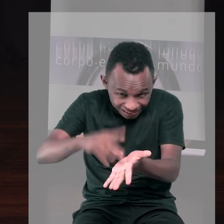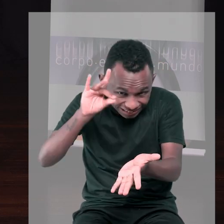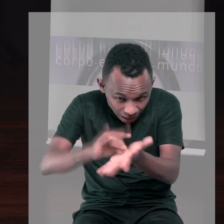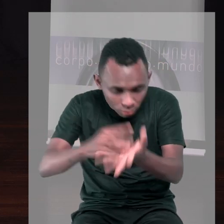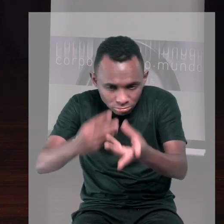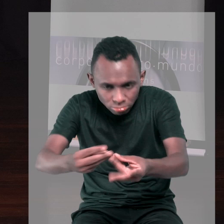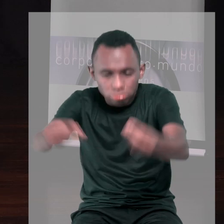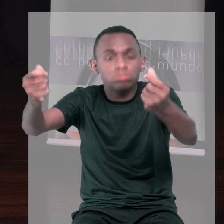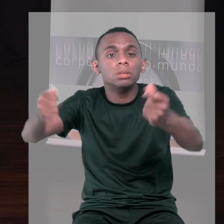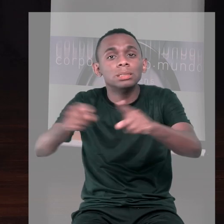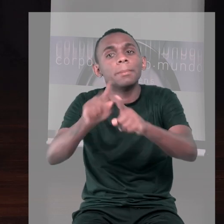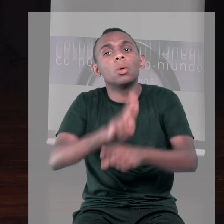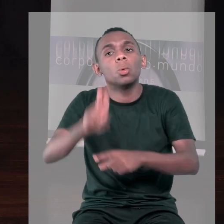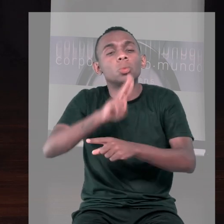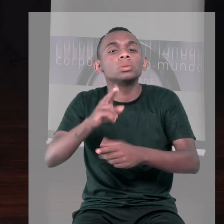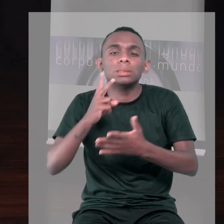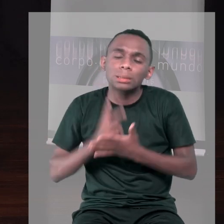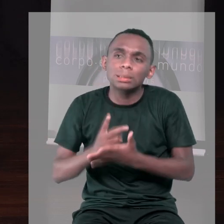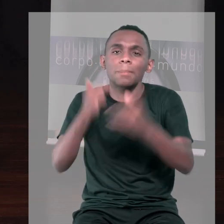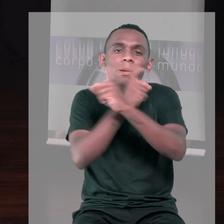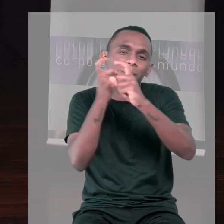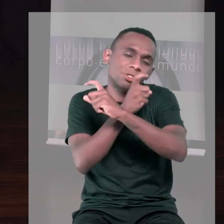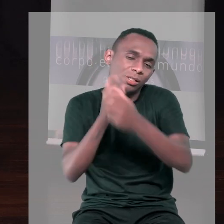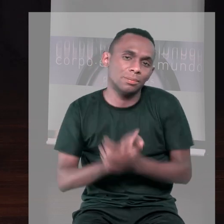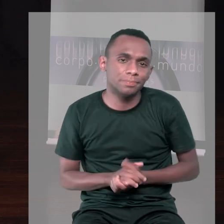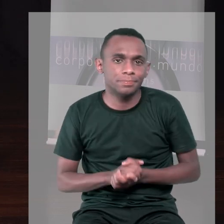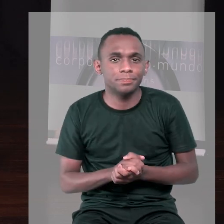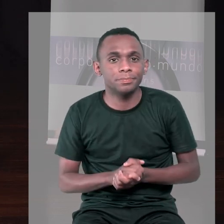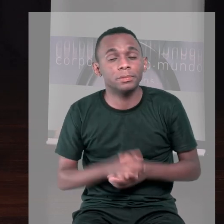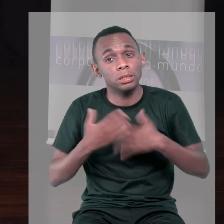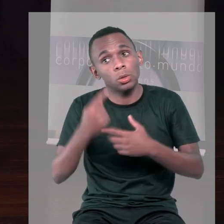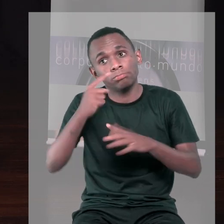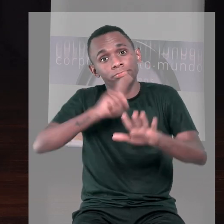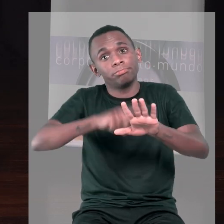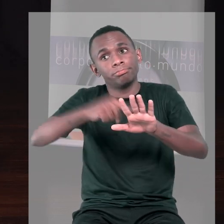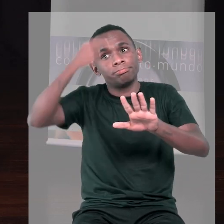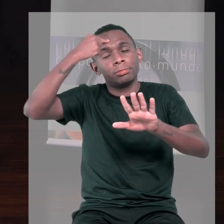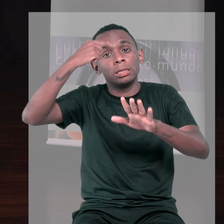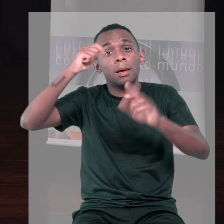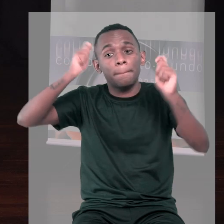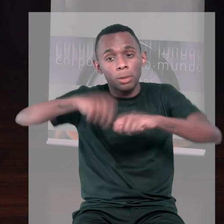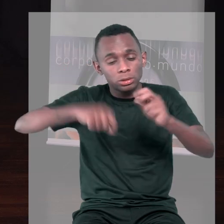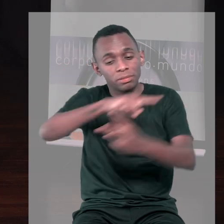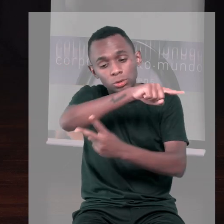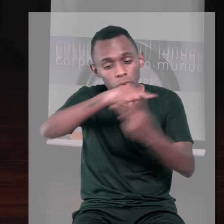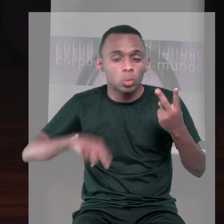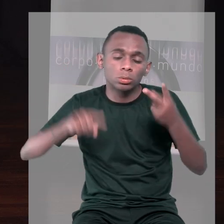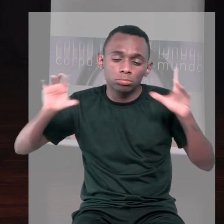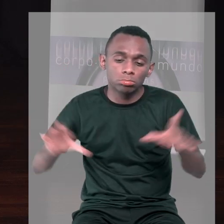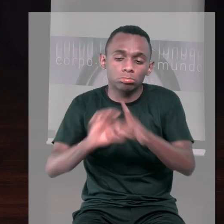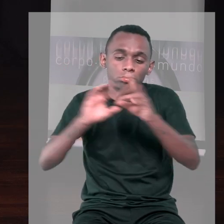sujeito obediente e irreflexivo, sem ligação com o passado realmente acontecido e inclinado